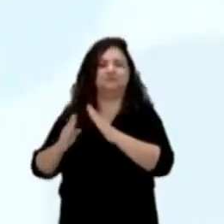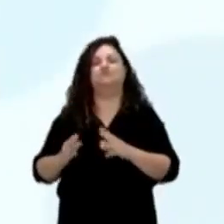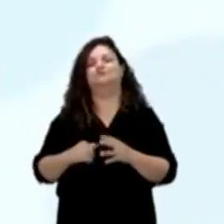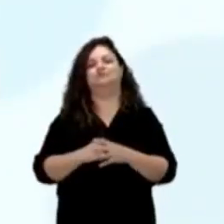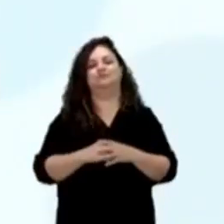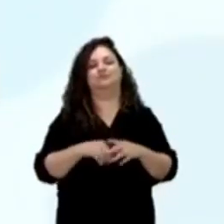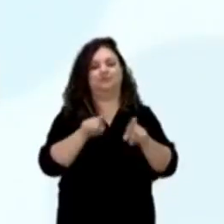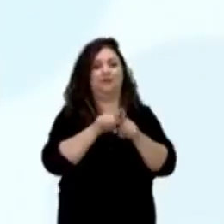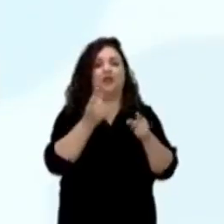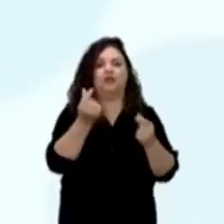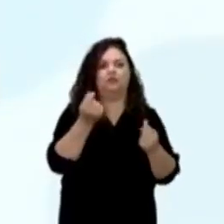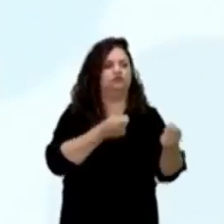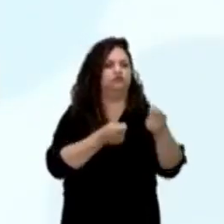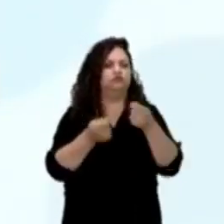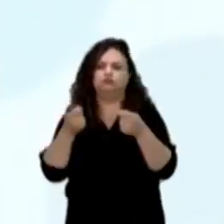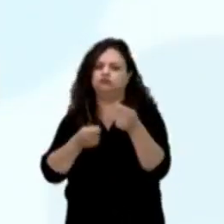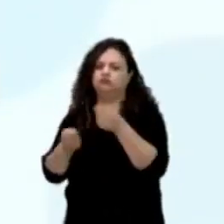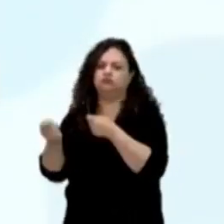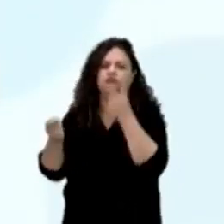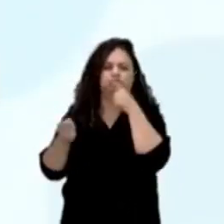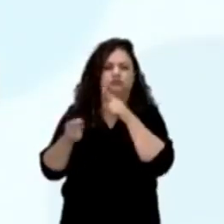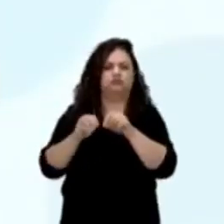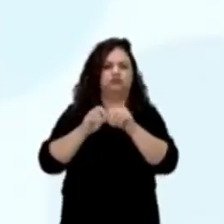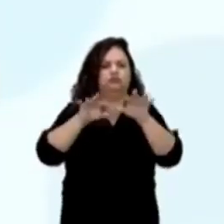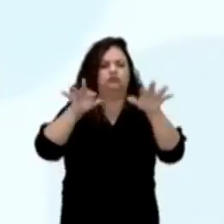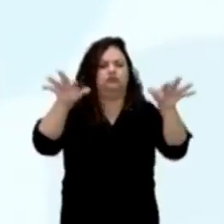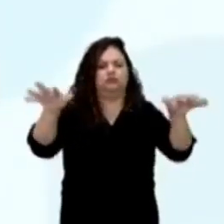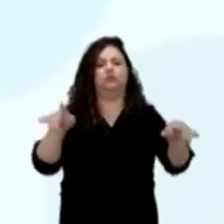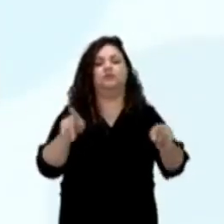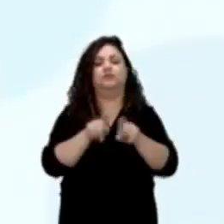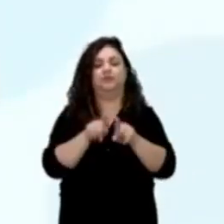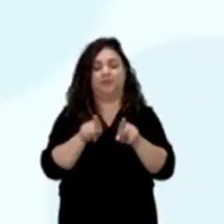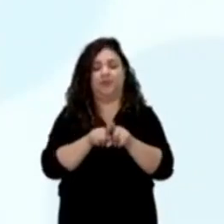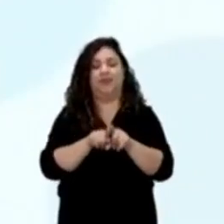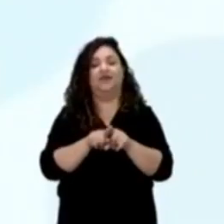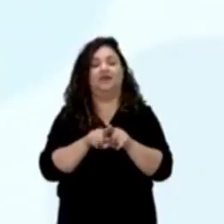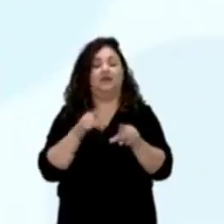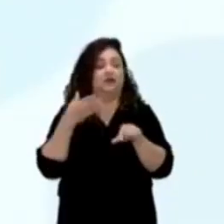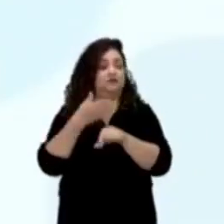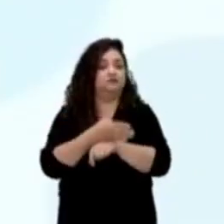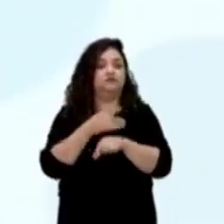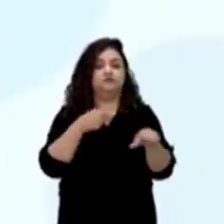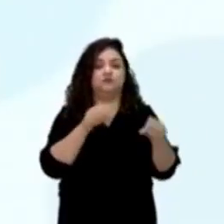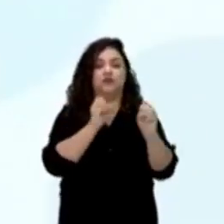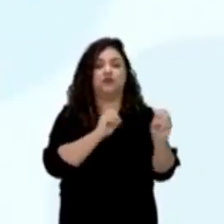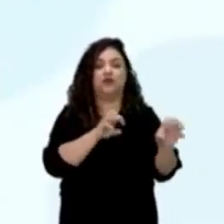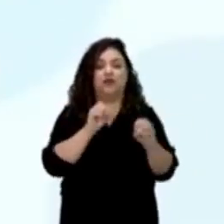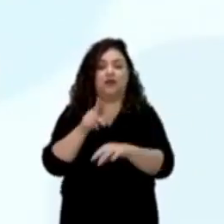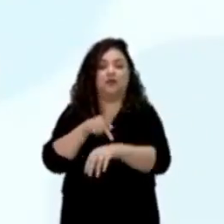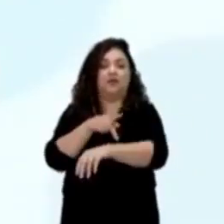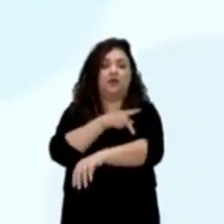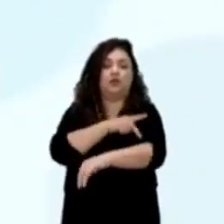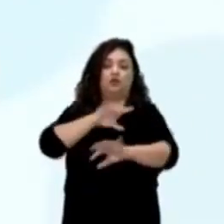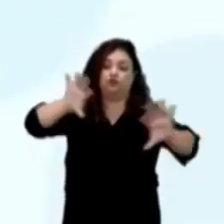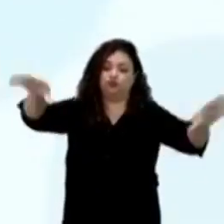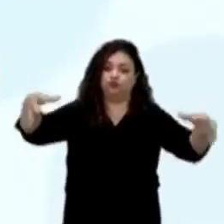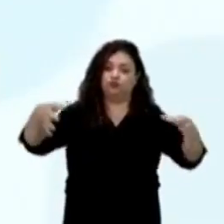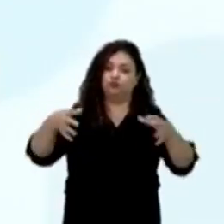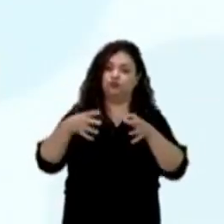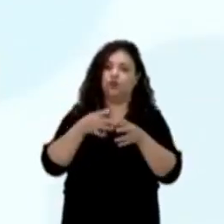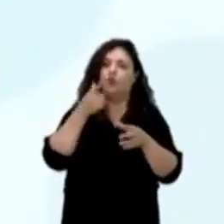monetários, monetários, para a transformação do território. As intervenções nas aulas de trabalho pedagógicas coletivas que fizemos